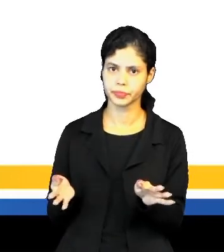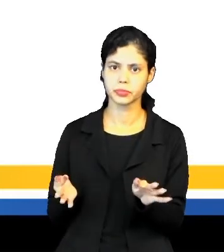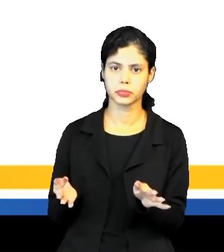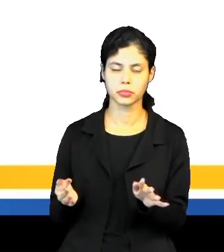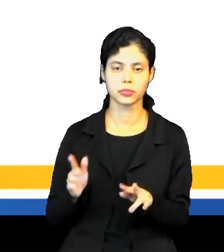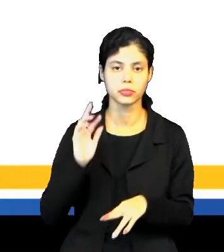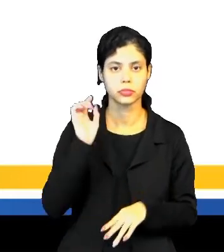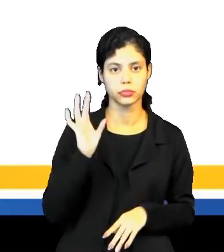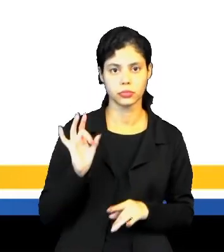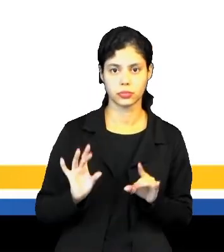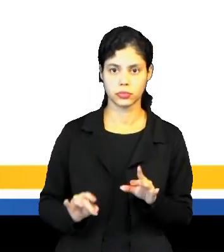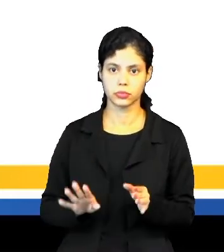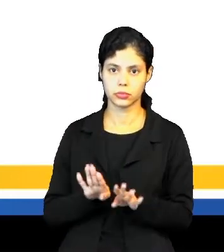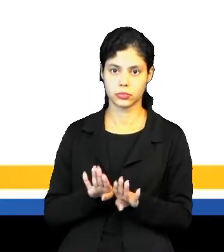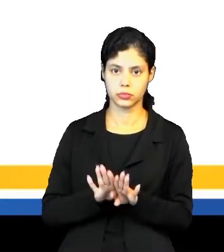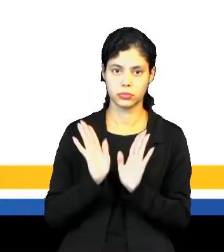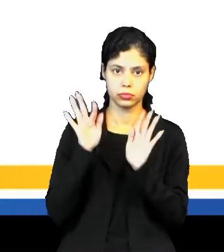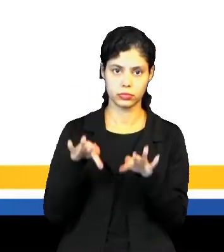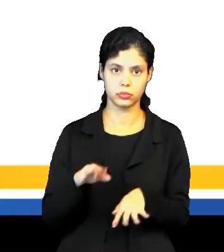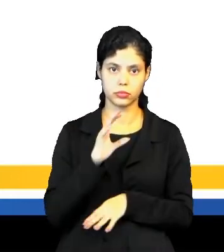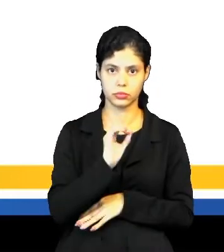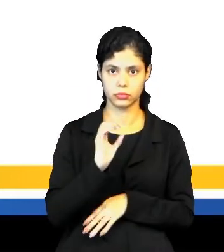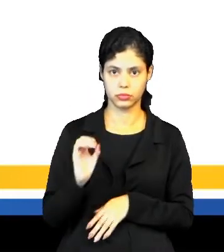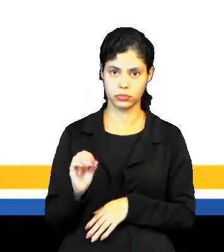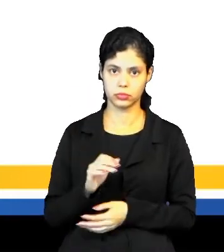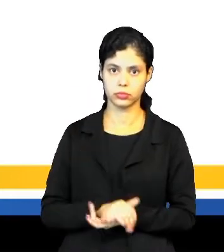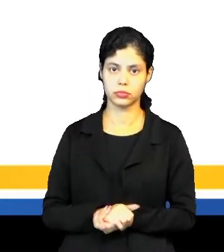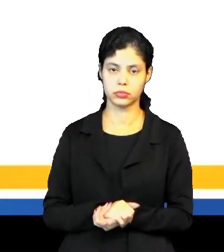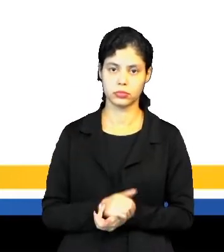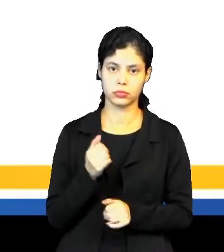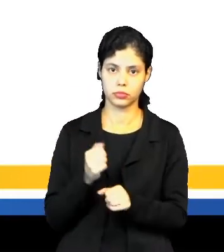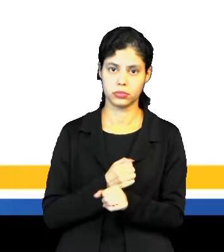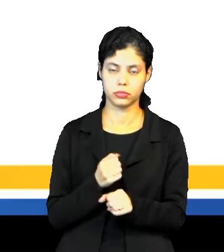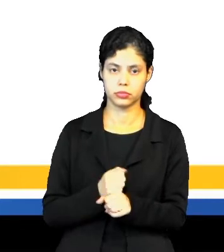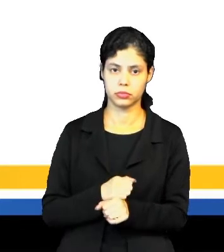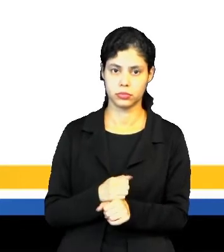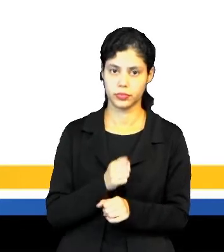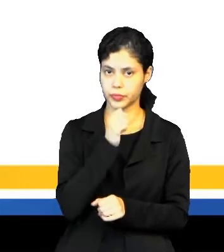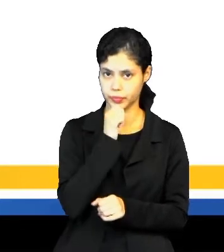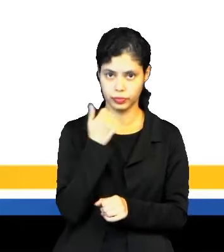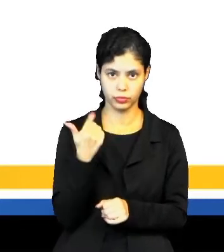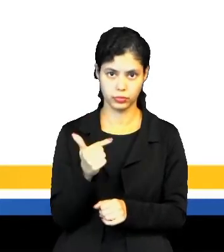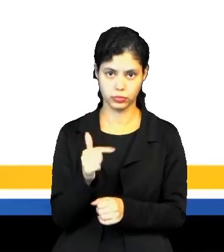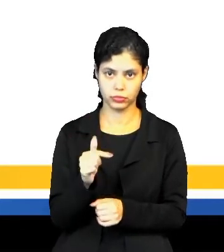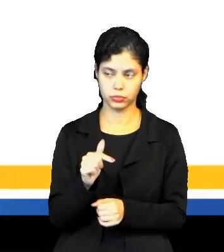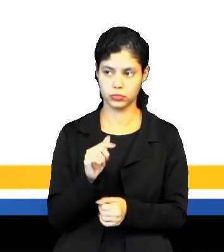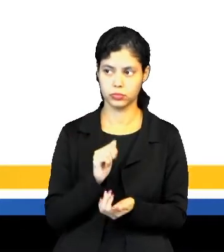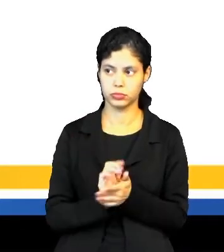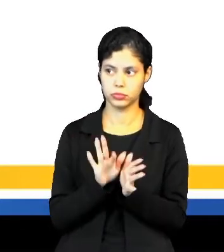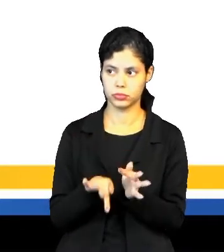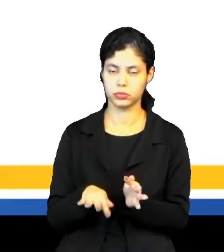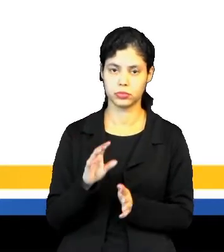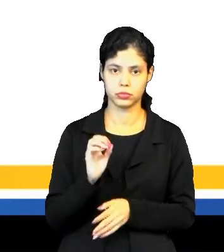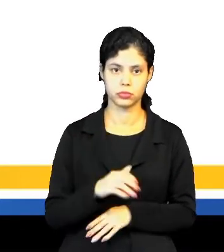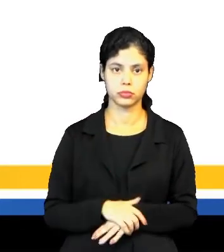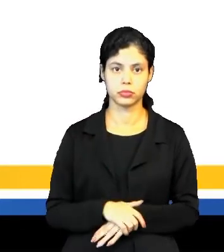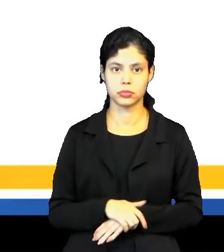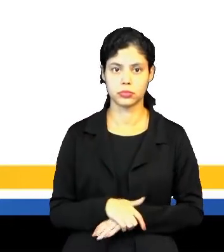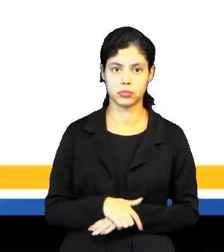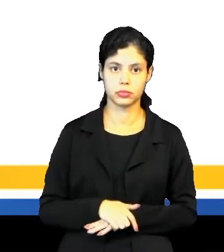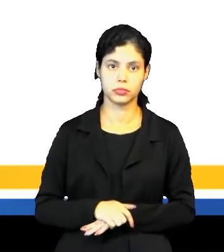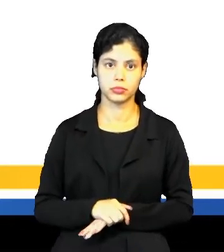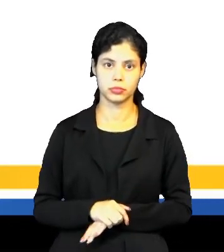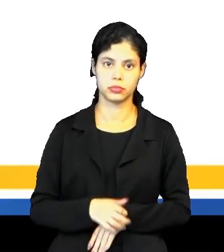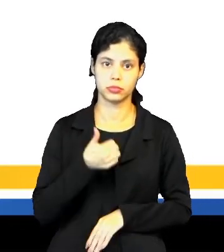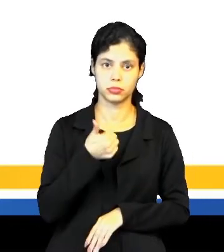uma variação para os anos terminados em 00 e para os anos que não terminam em 00. Vamos ver, é bem simples.